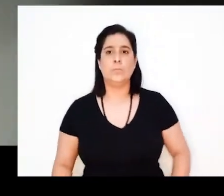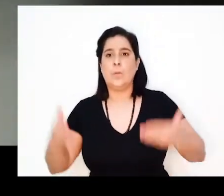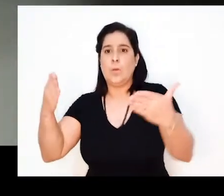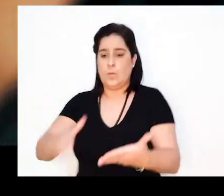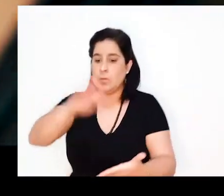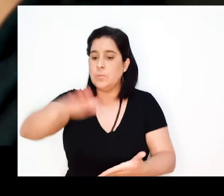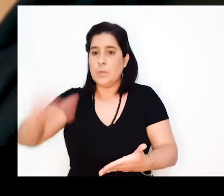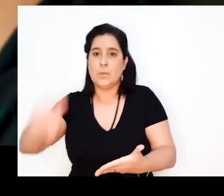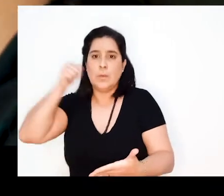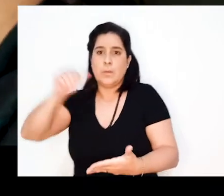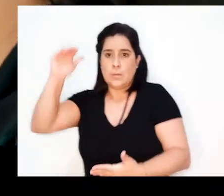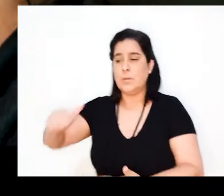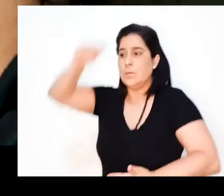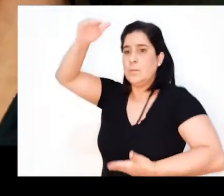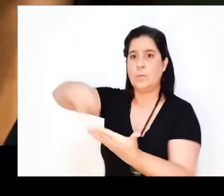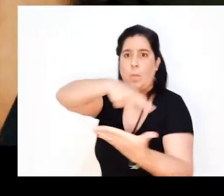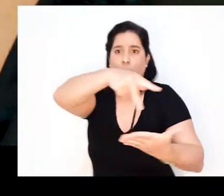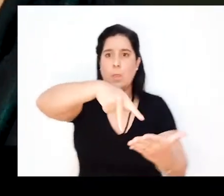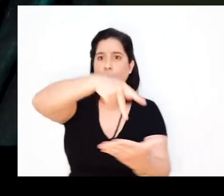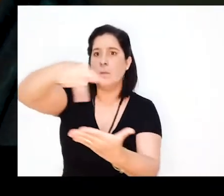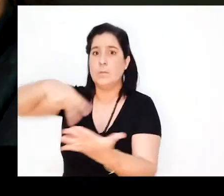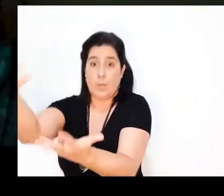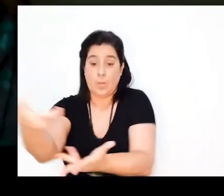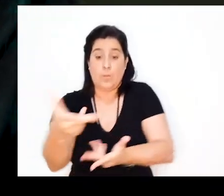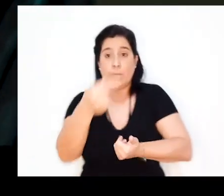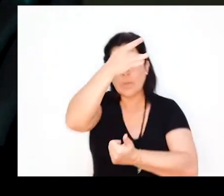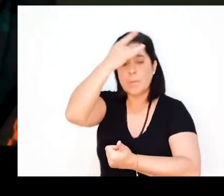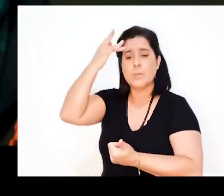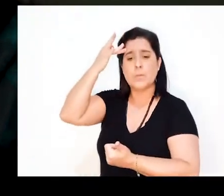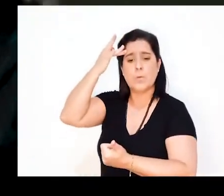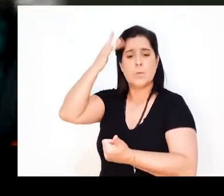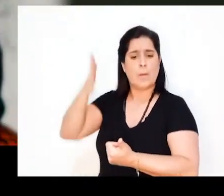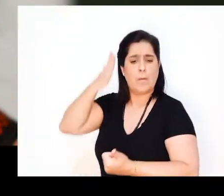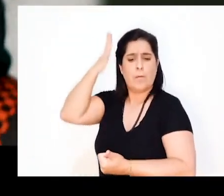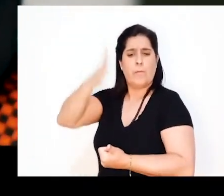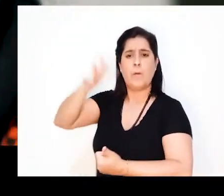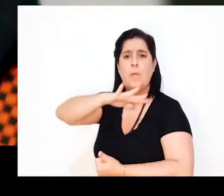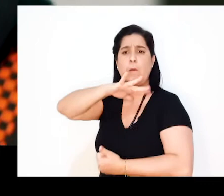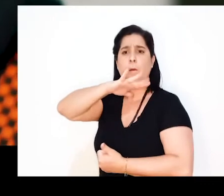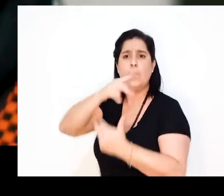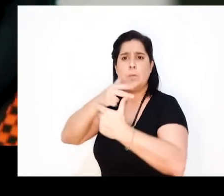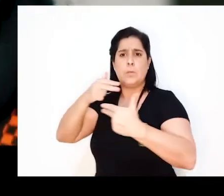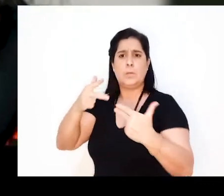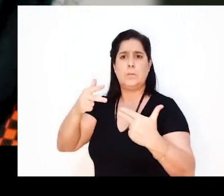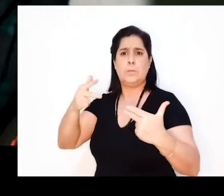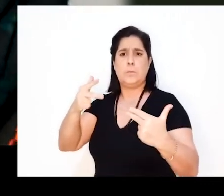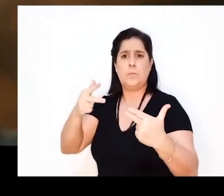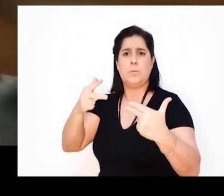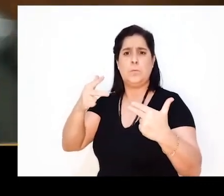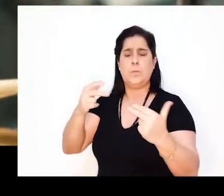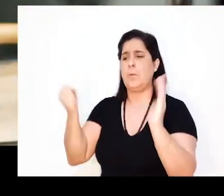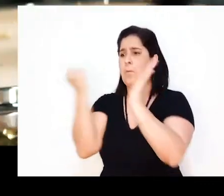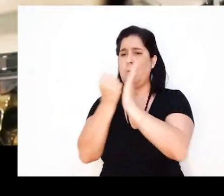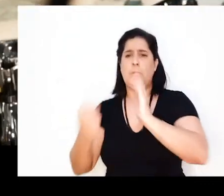Hoje ela cresceu e dança solista com sinos e naves que trazem pessoas puras. E hoje agridem com falas e